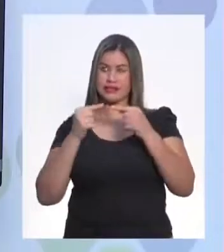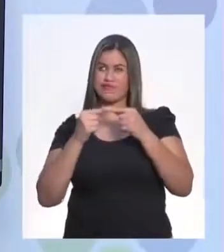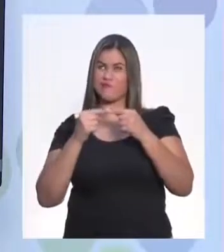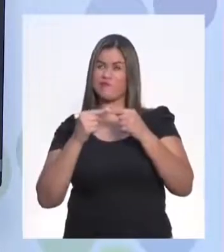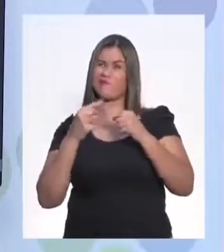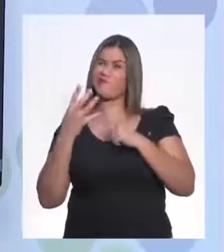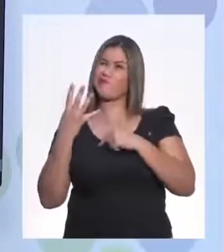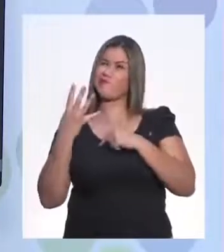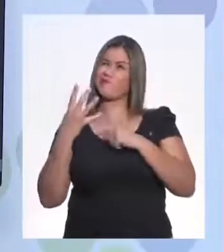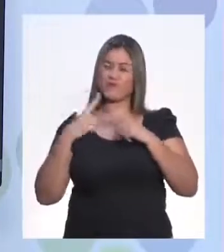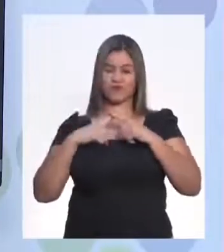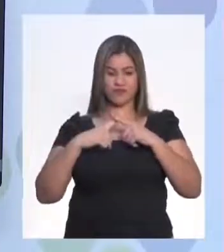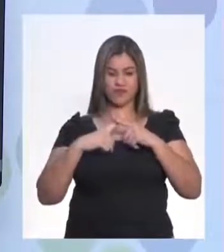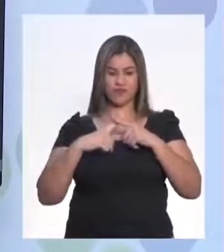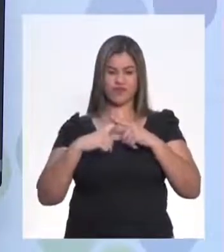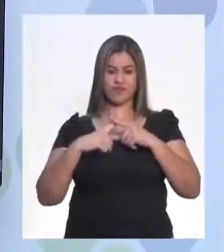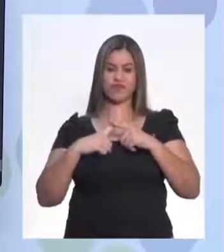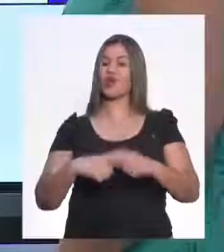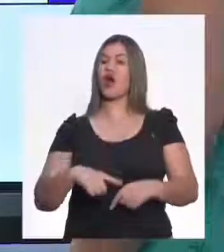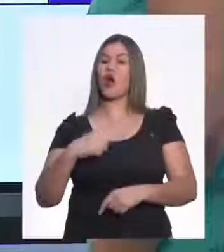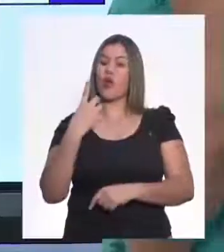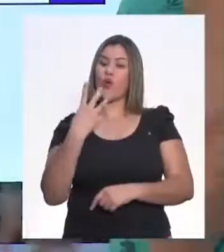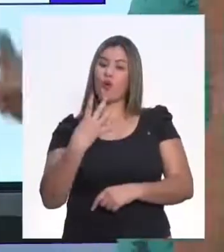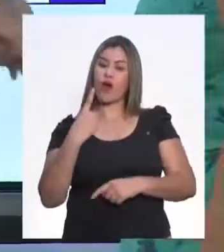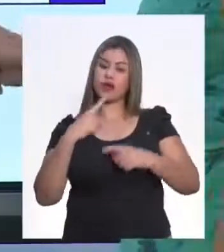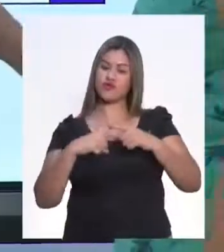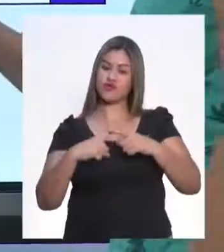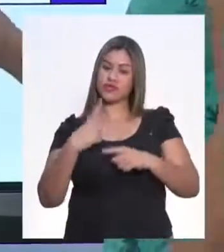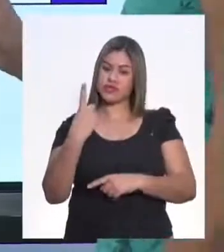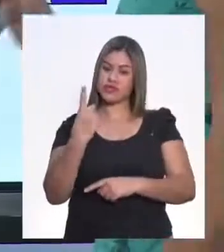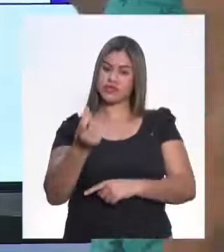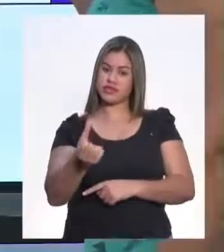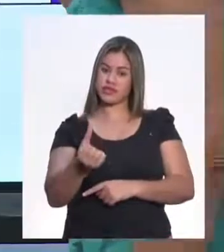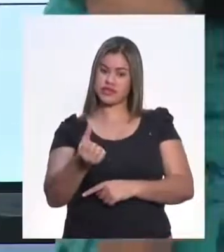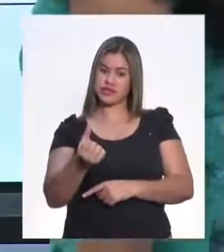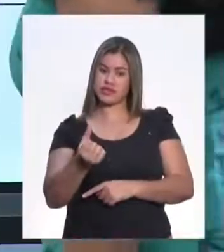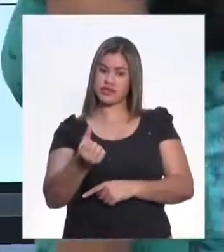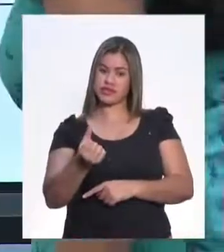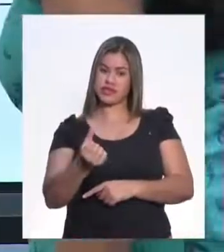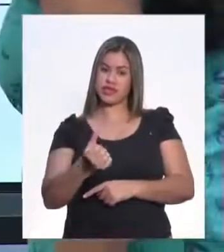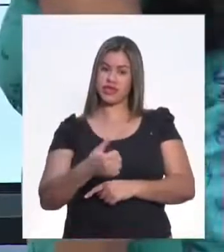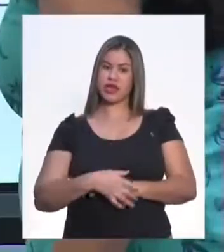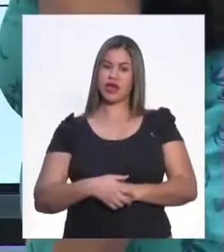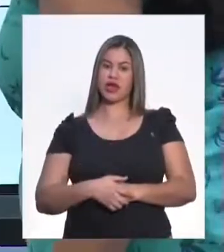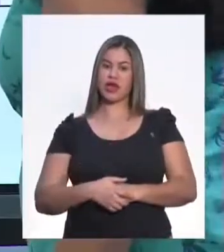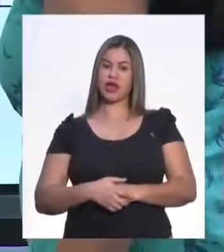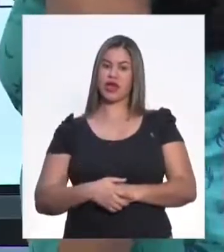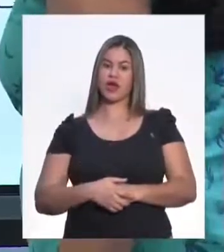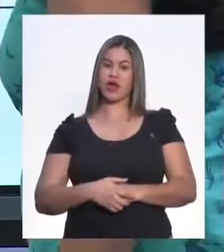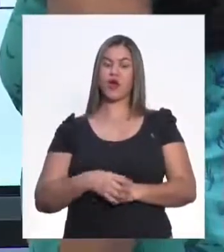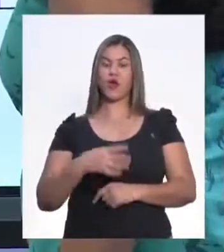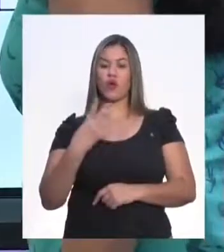vezes. 4 vezes 16. Vamos fazer a continha aqui?